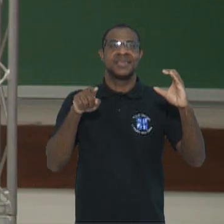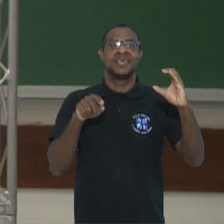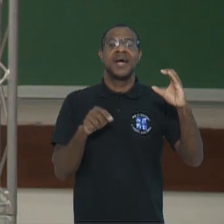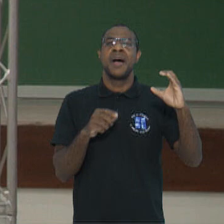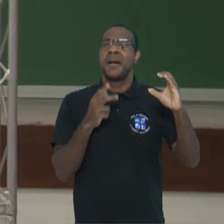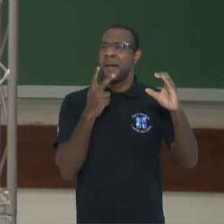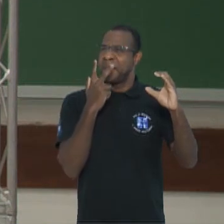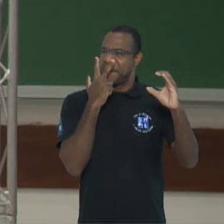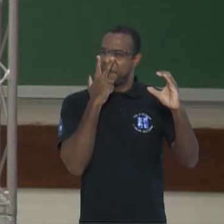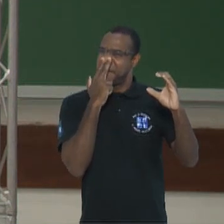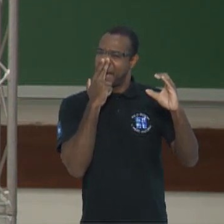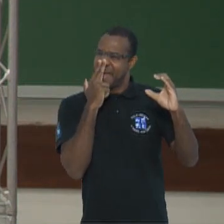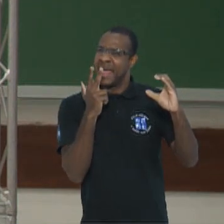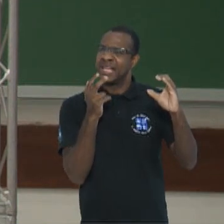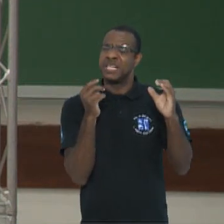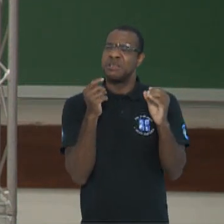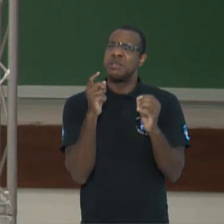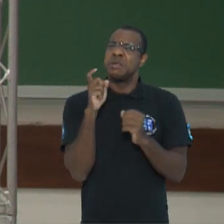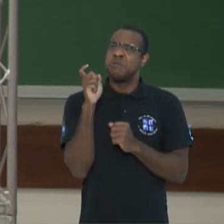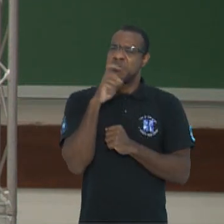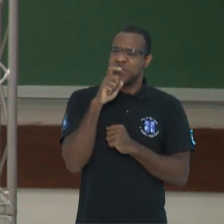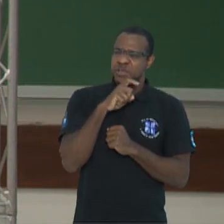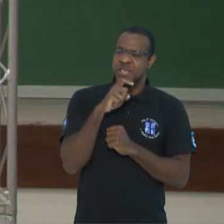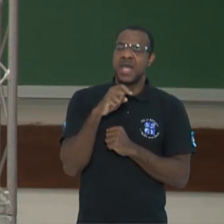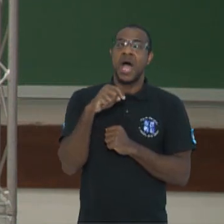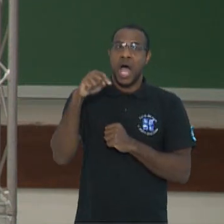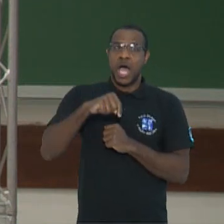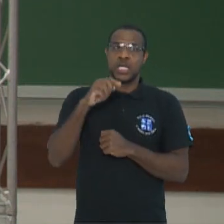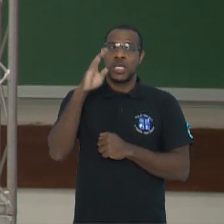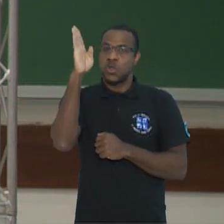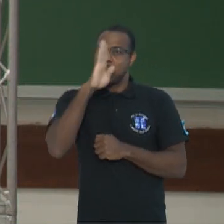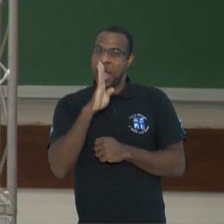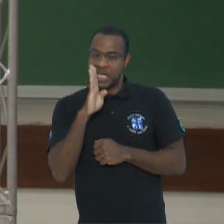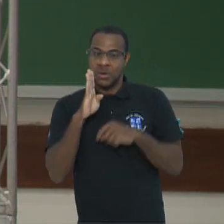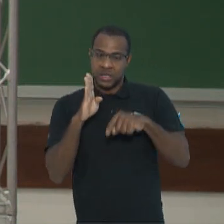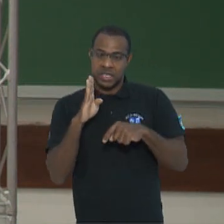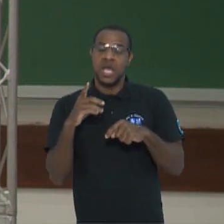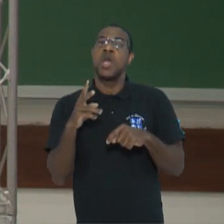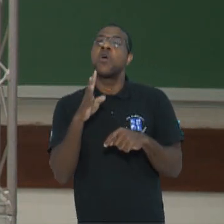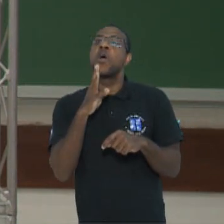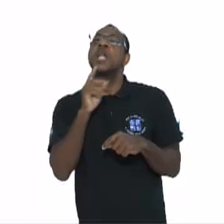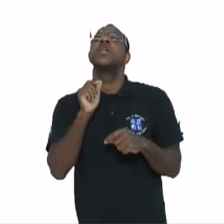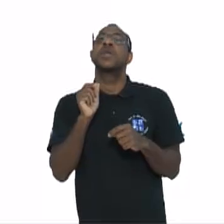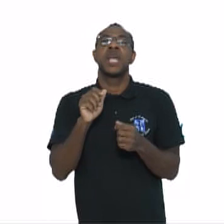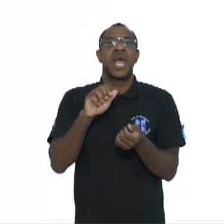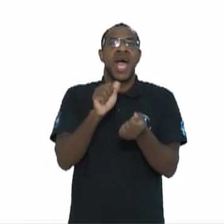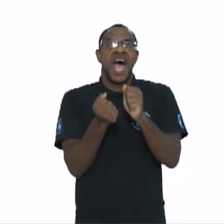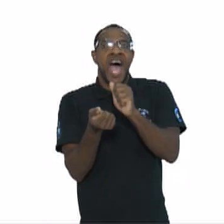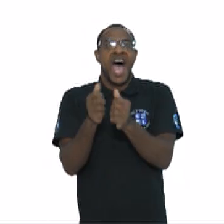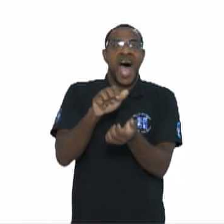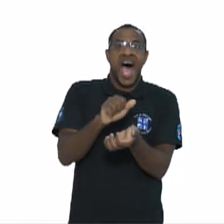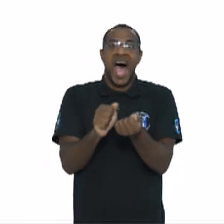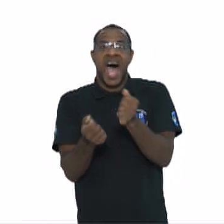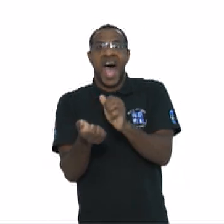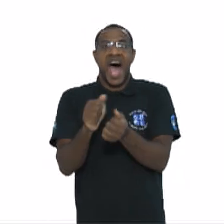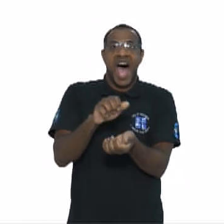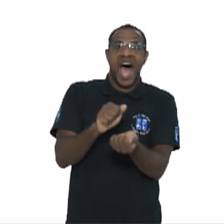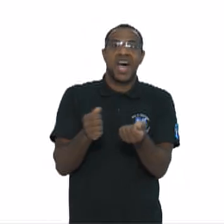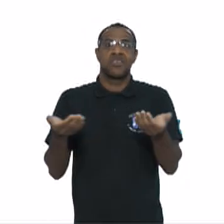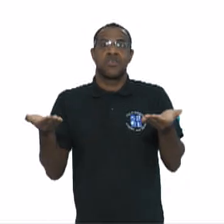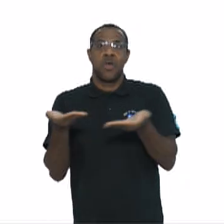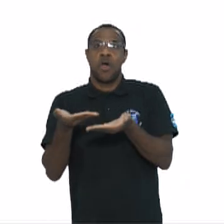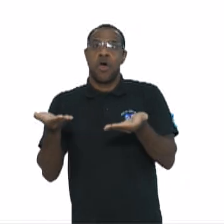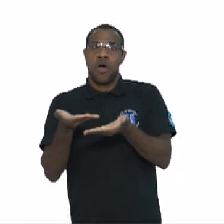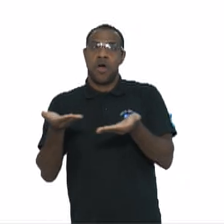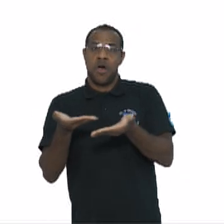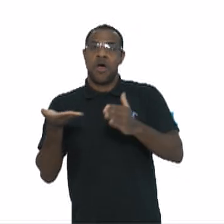mentira, mas no Brasil eu conheci a arte moderna. A próxima frase, the show